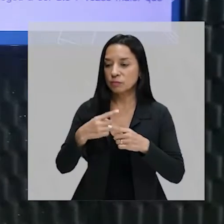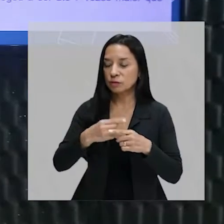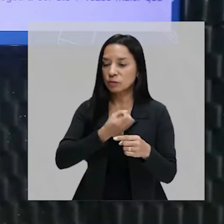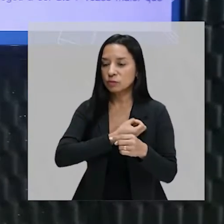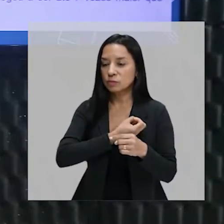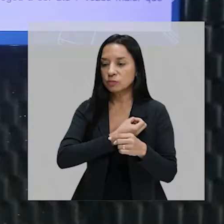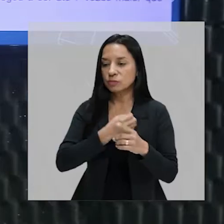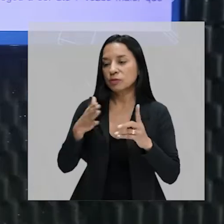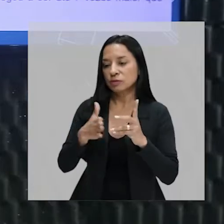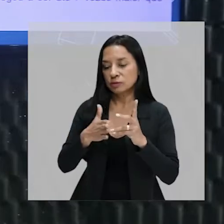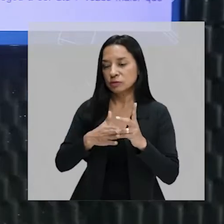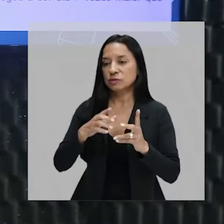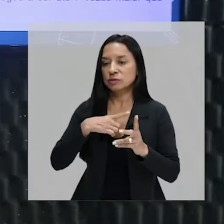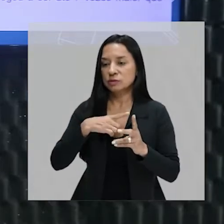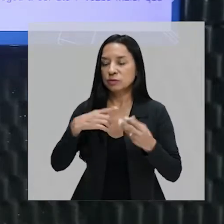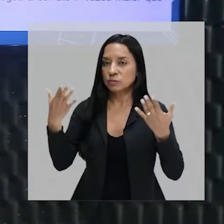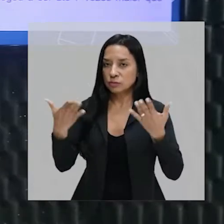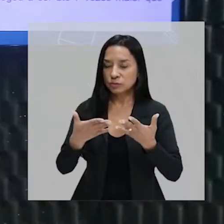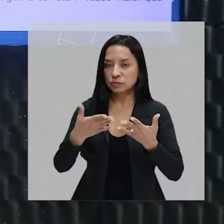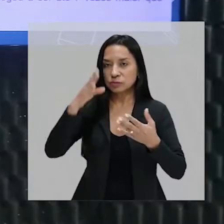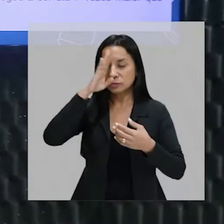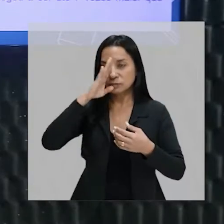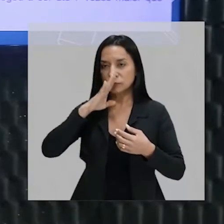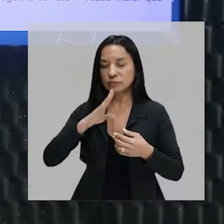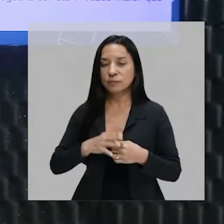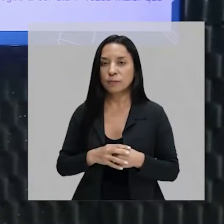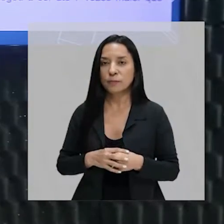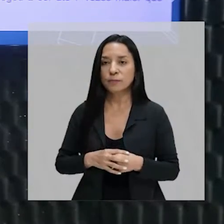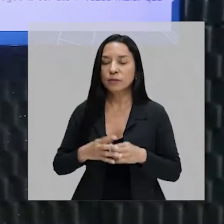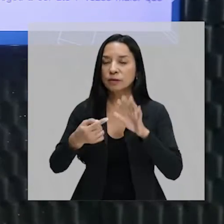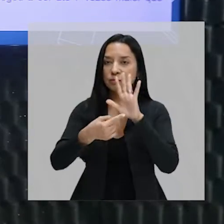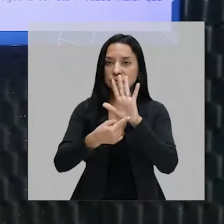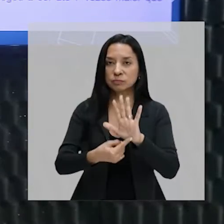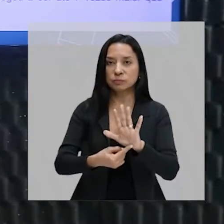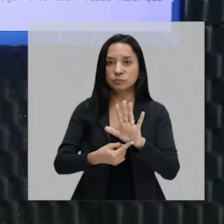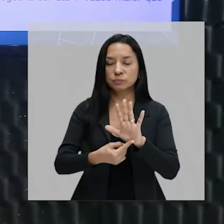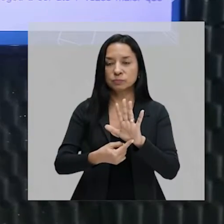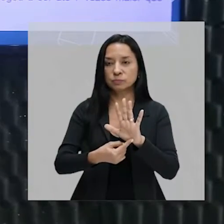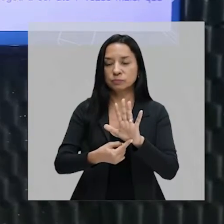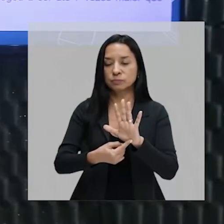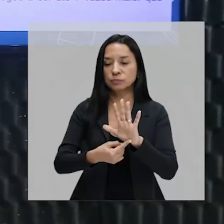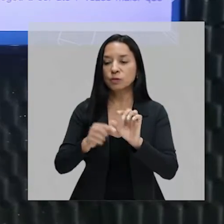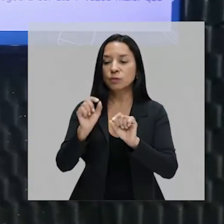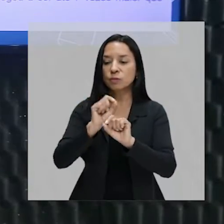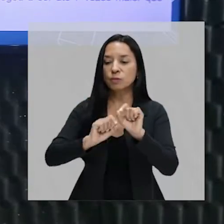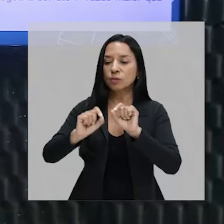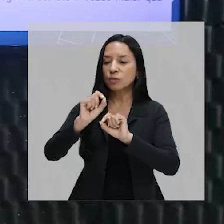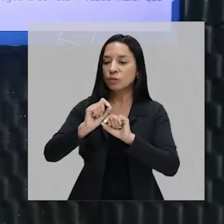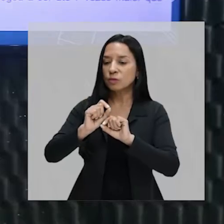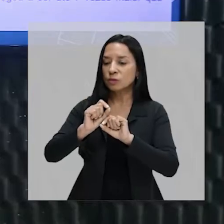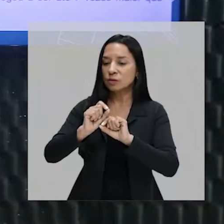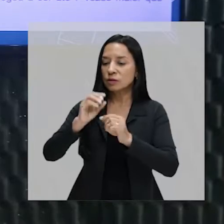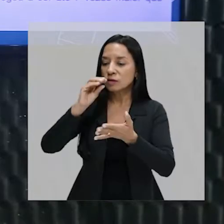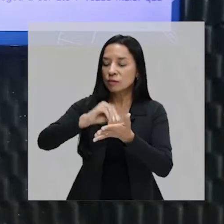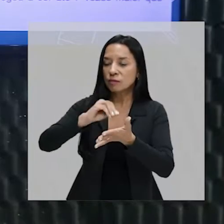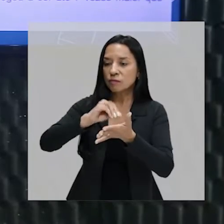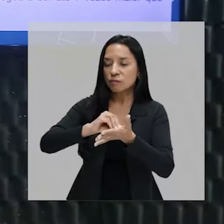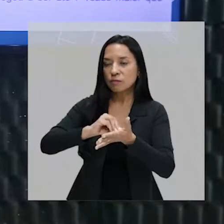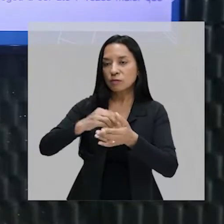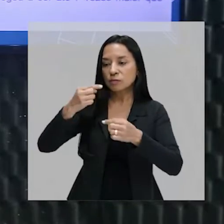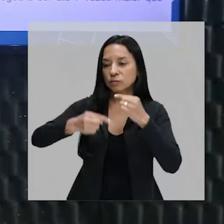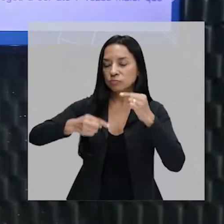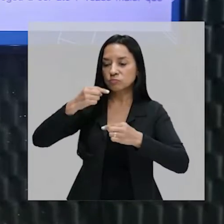número de índios que nós temos na atualidade o Brasil então Isso demonstra justamente o que a ineficiência de políticas